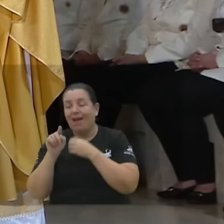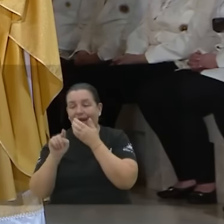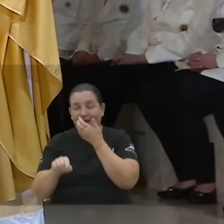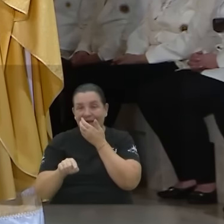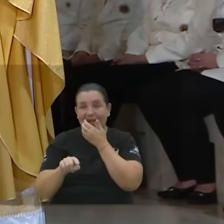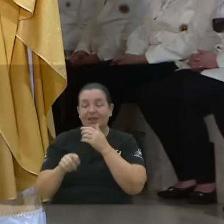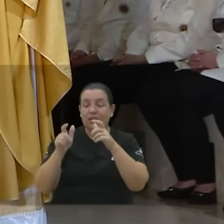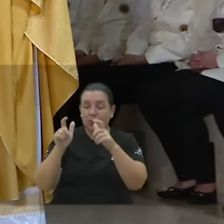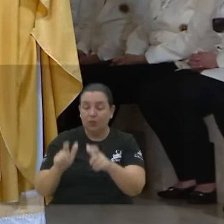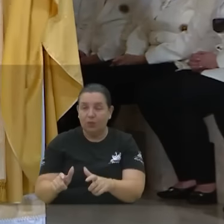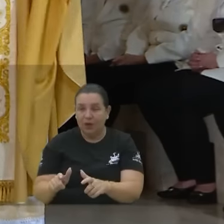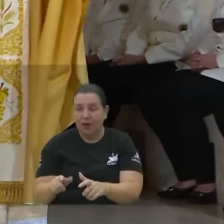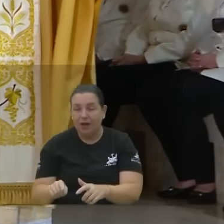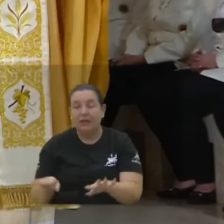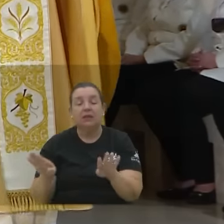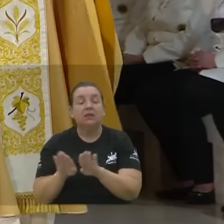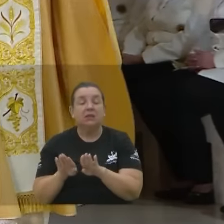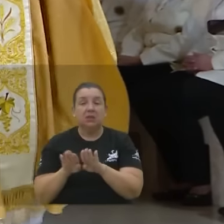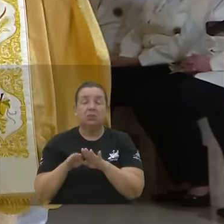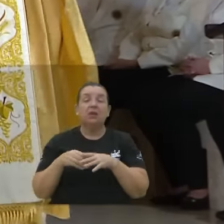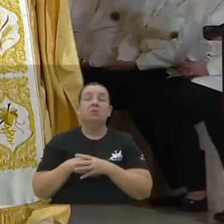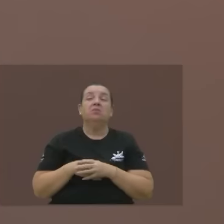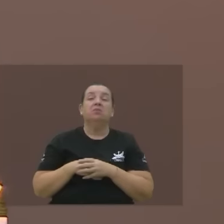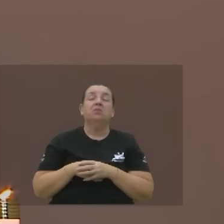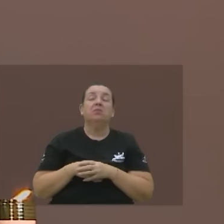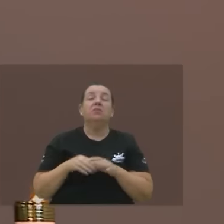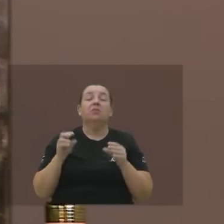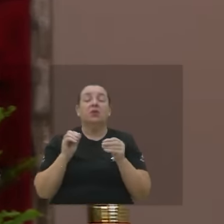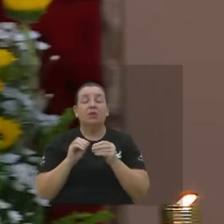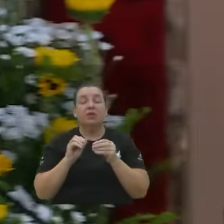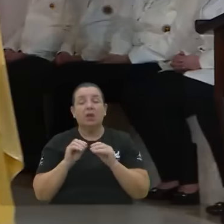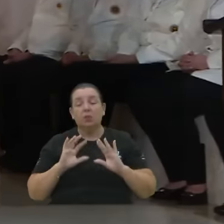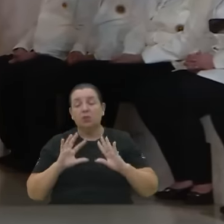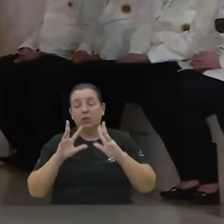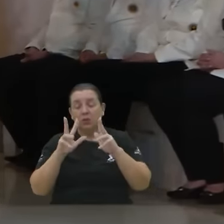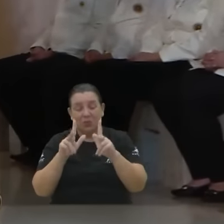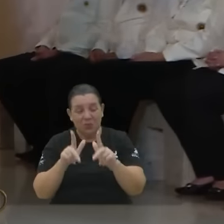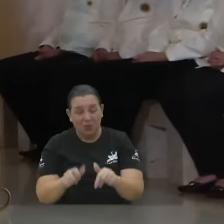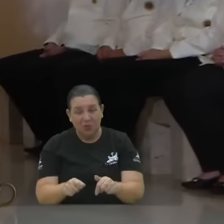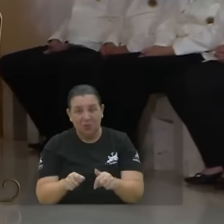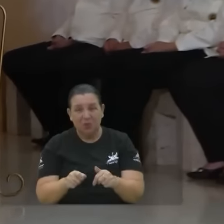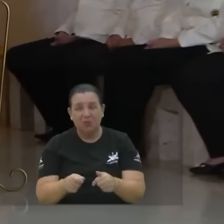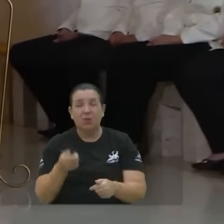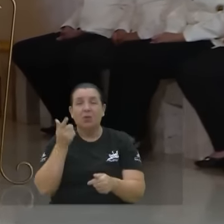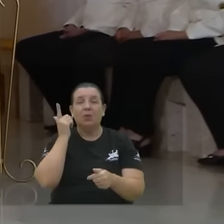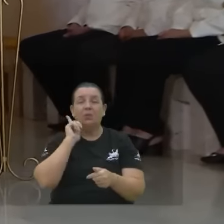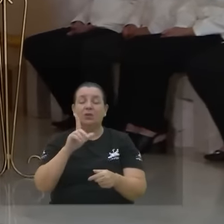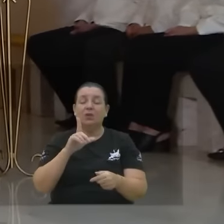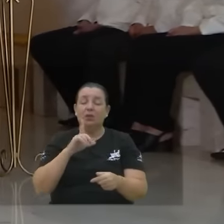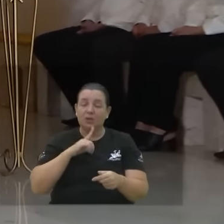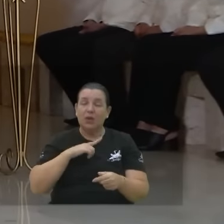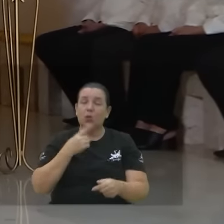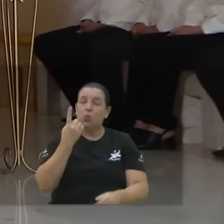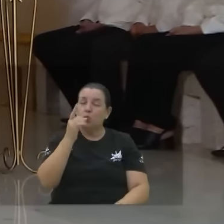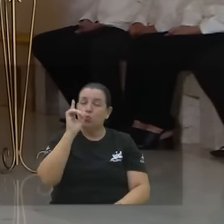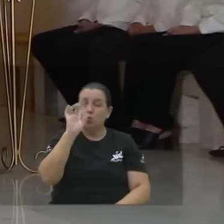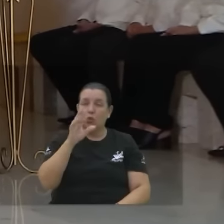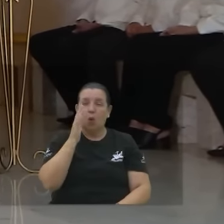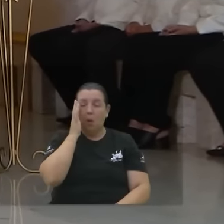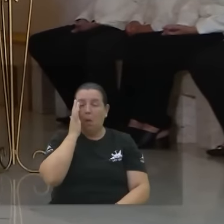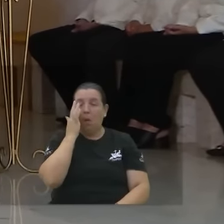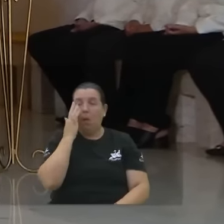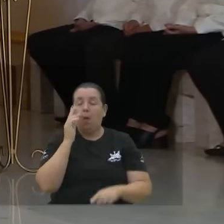aprisco e fazer com que todos sejam um só rebanho em torno